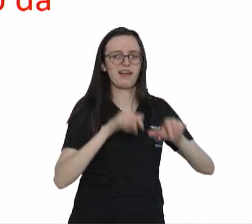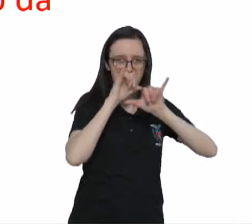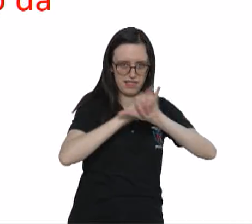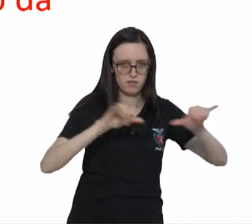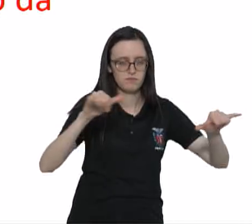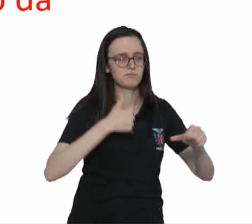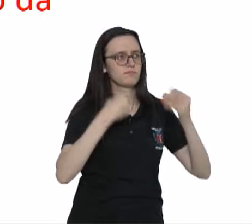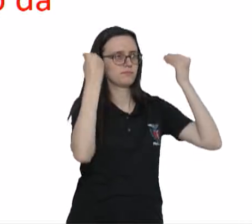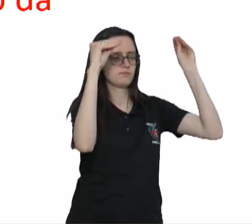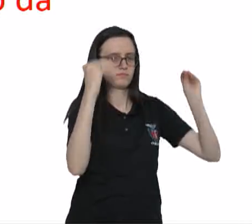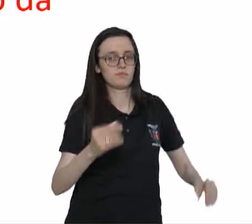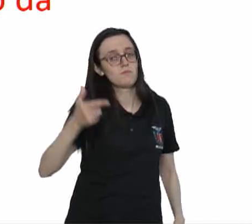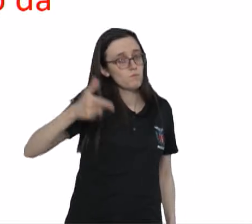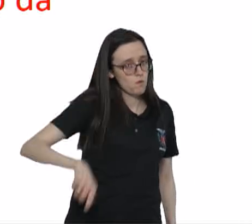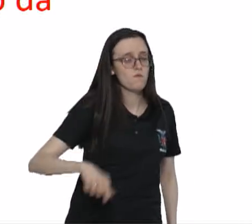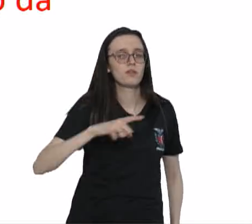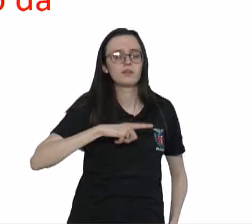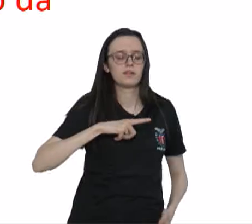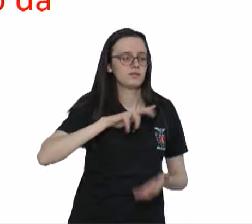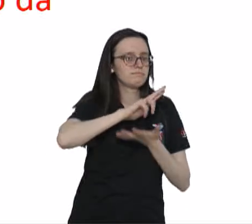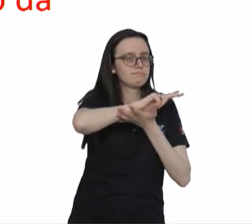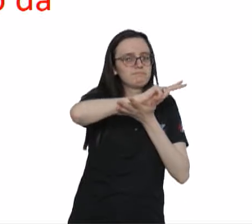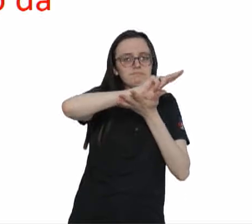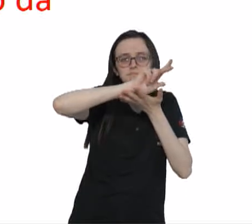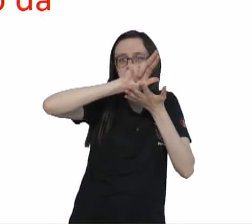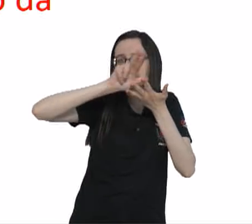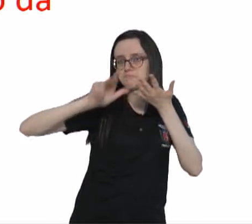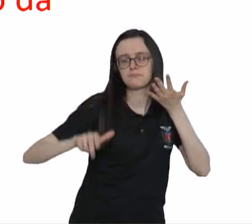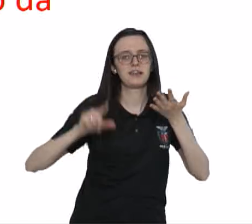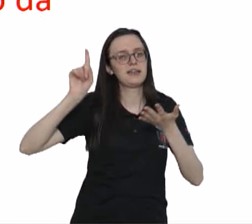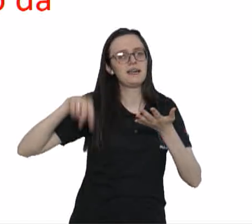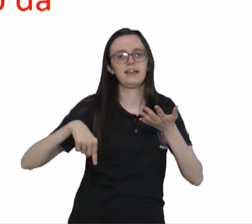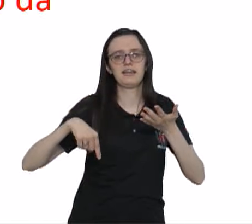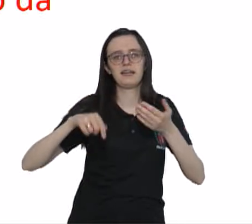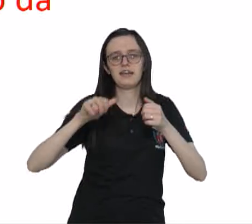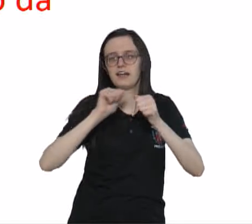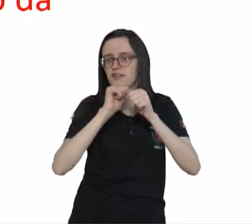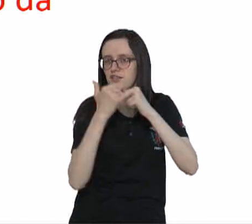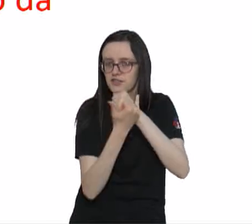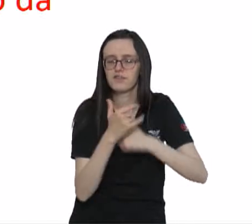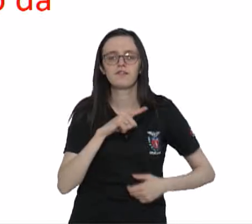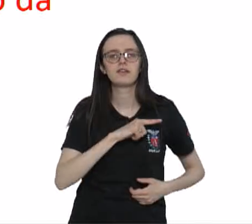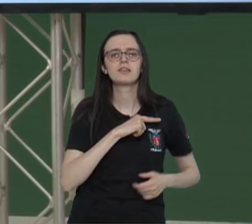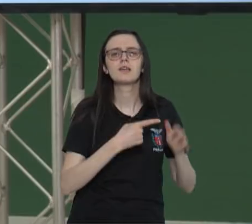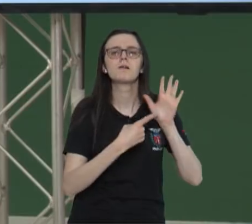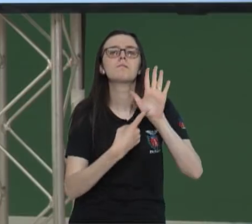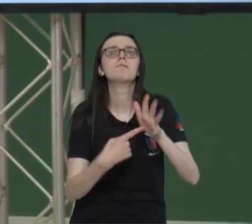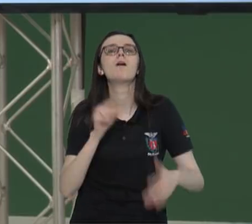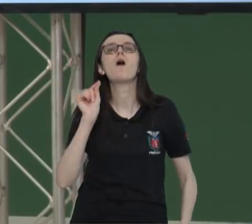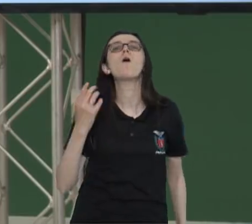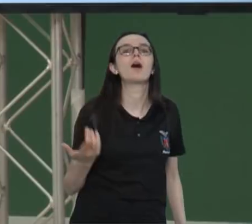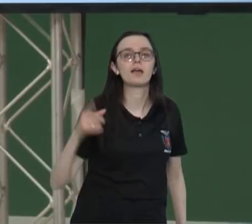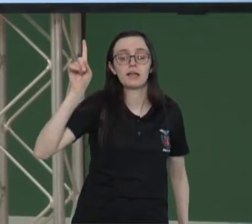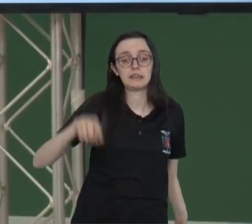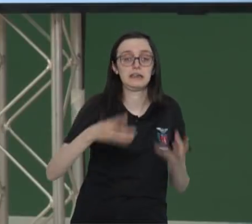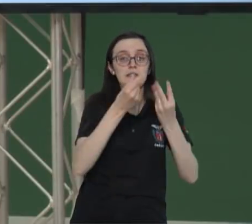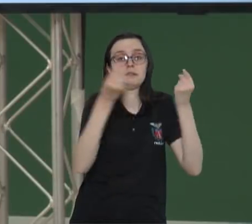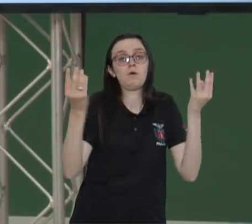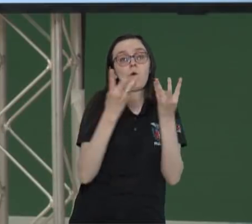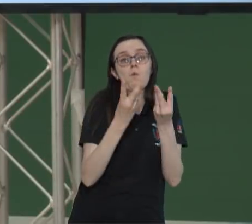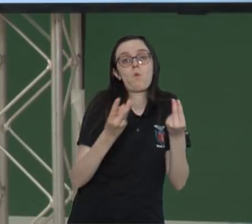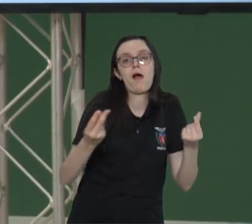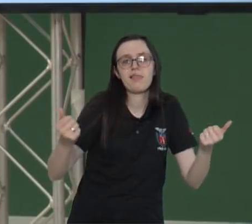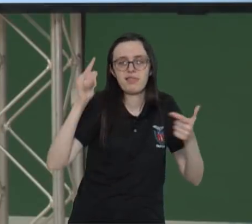anúncio, de novo, vários adjetivos, dando o quê? Dando várias qualidades aí